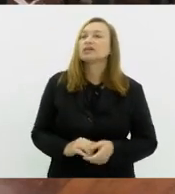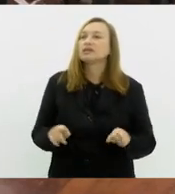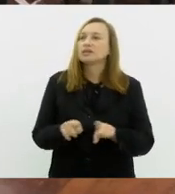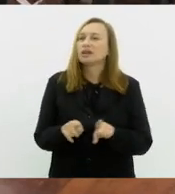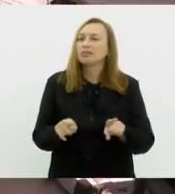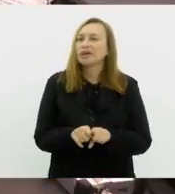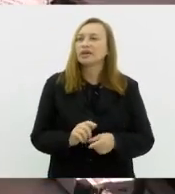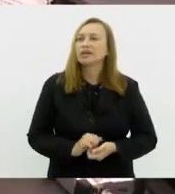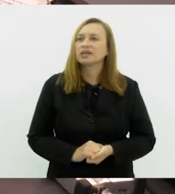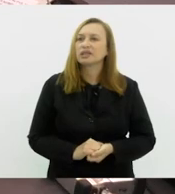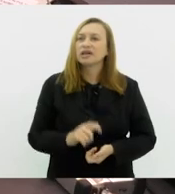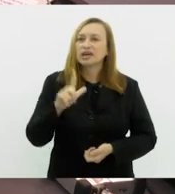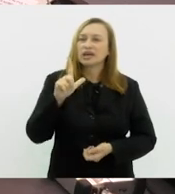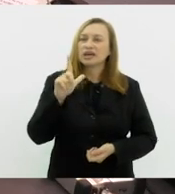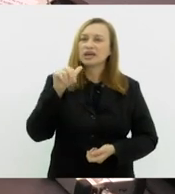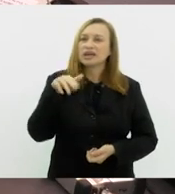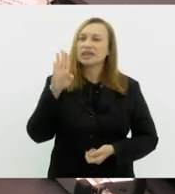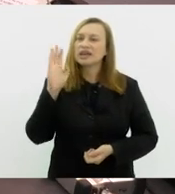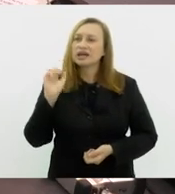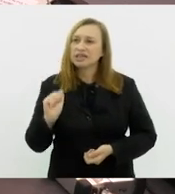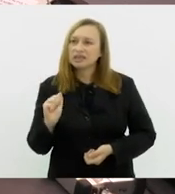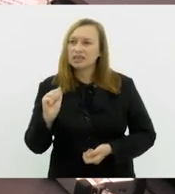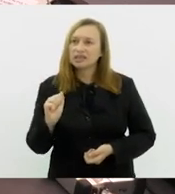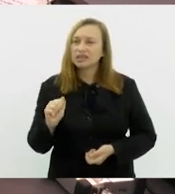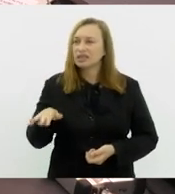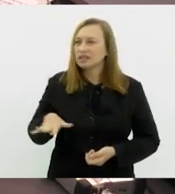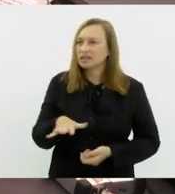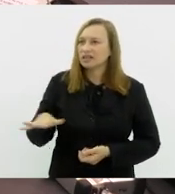Também Liana Trotti, da favela